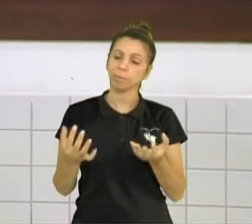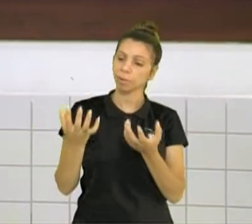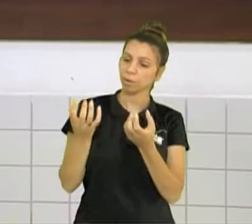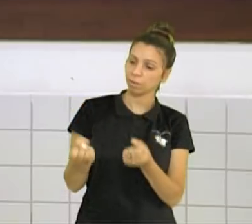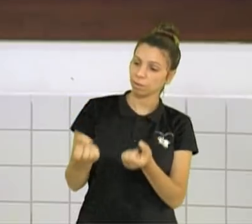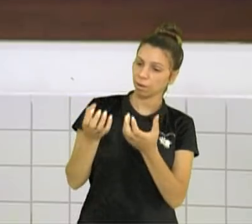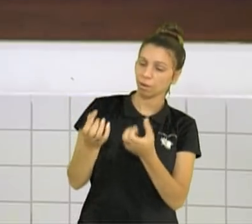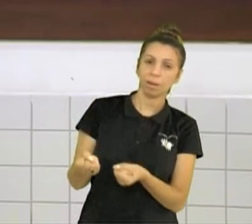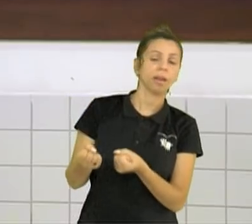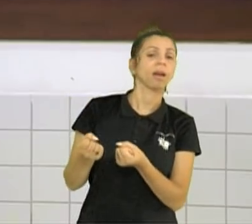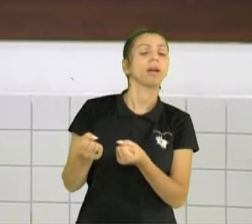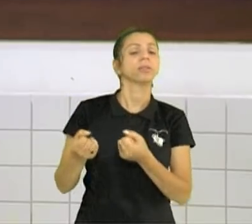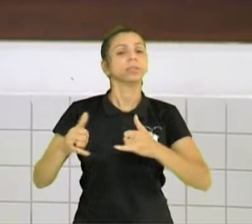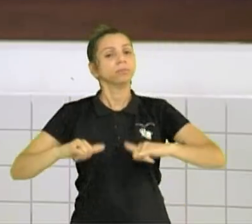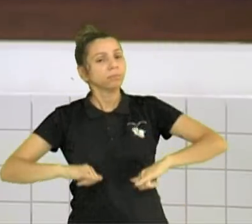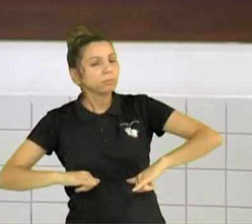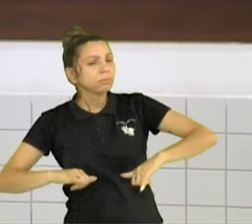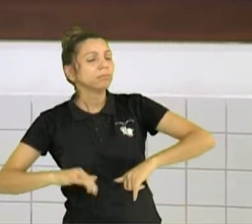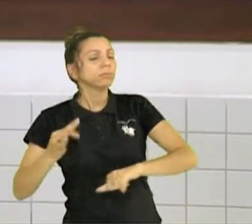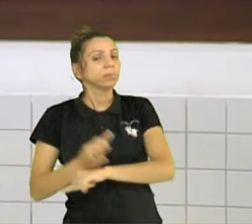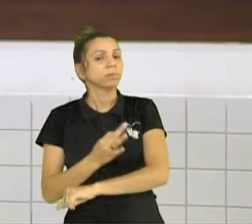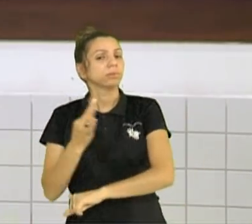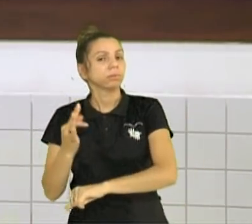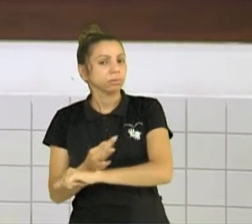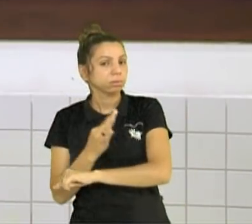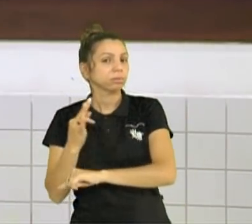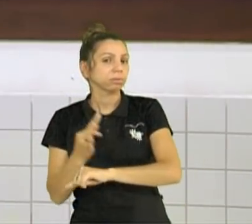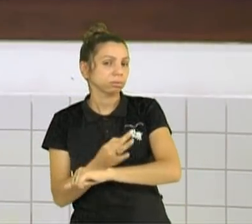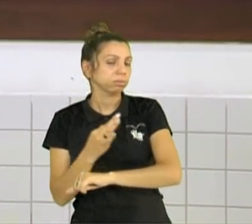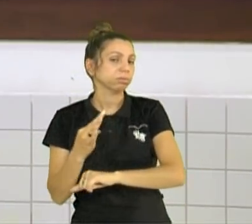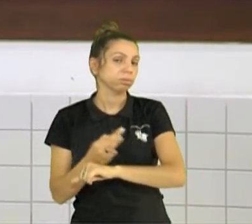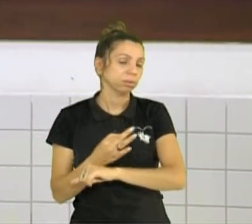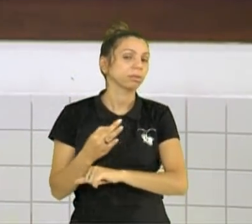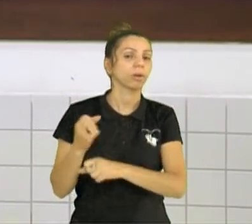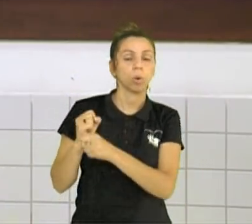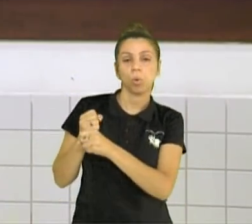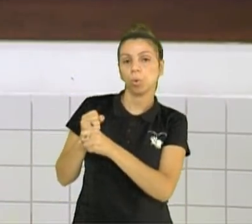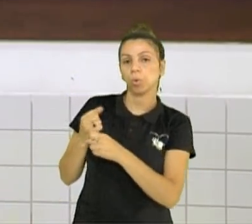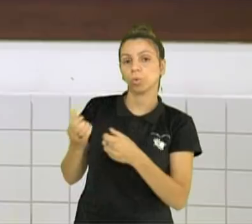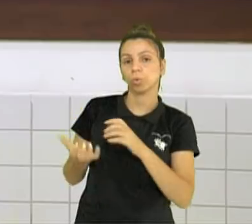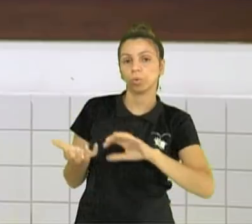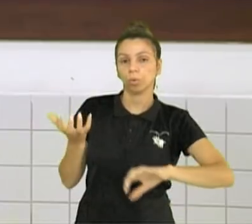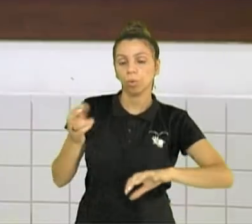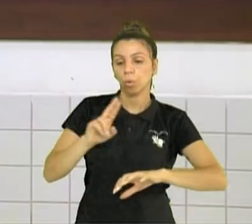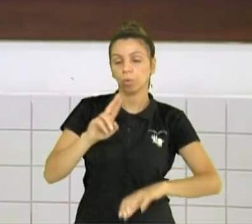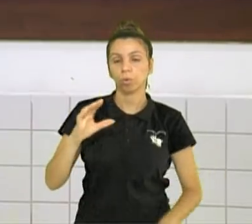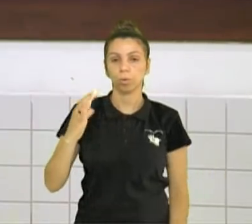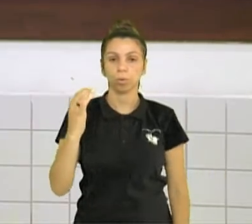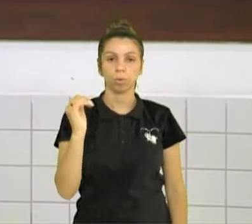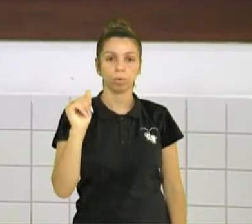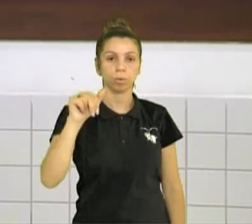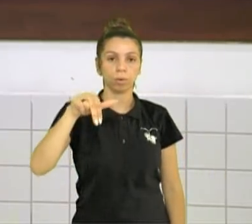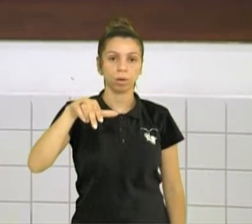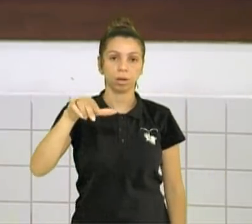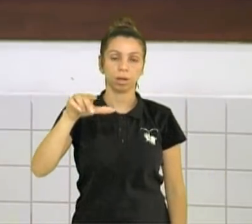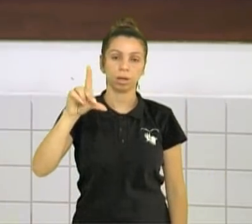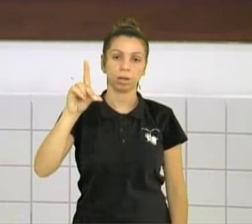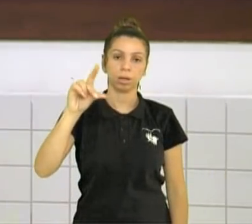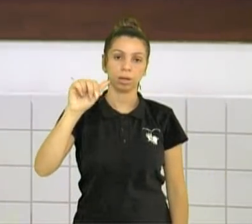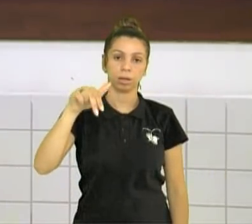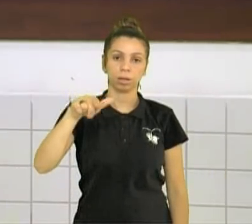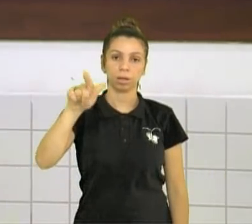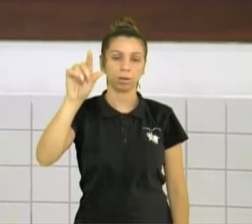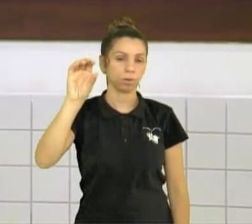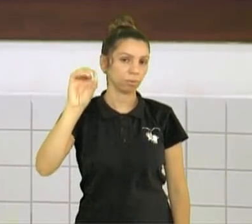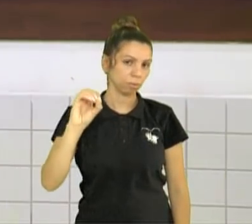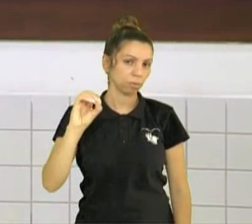essa grande labuta, esse trabalho difícil, né, de construir Brasília. Eram chamados de candangos, por isso que essa estátua é chamada de candangos. Só que até